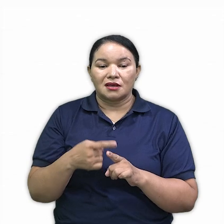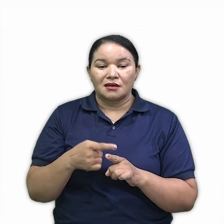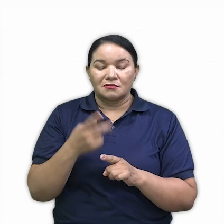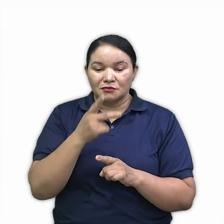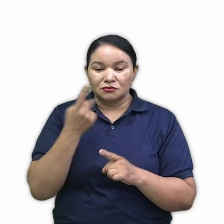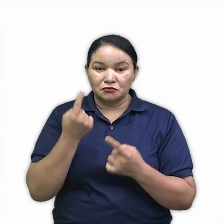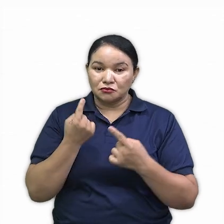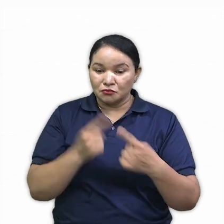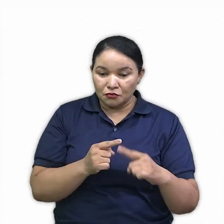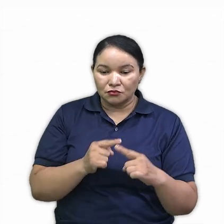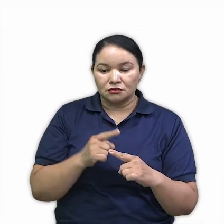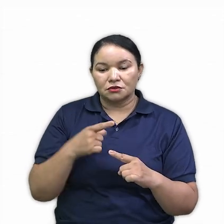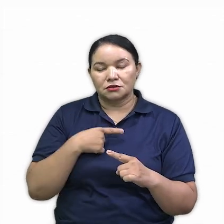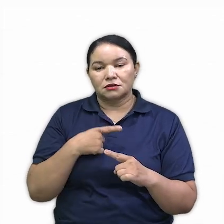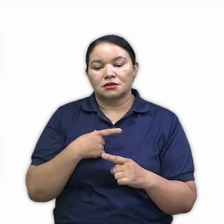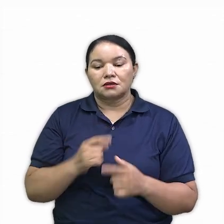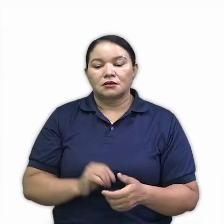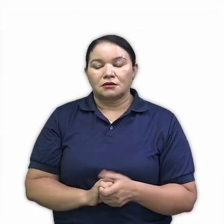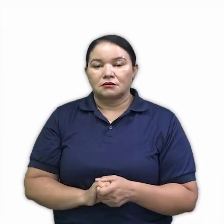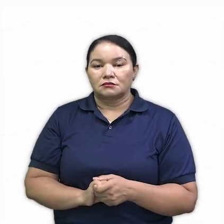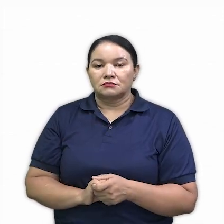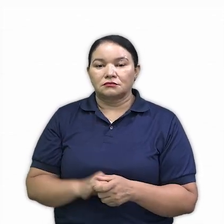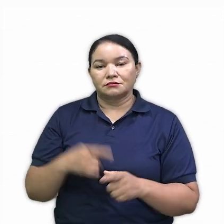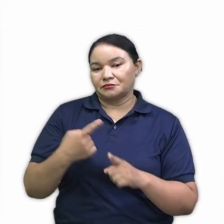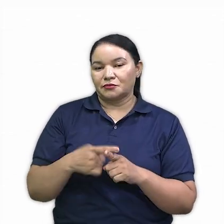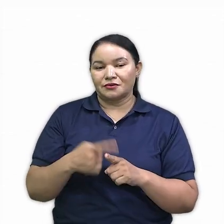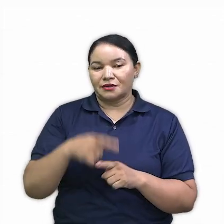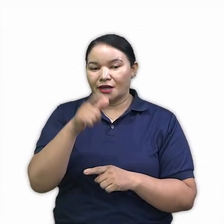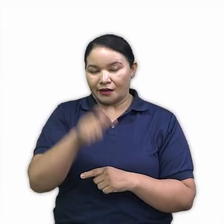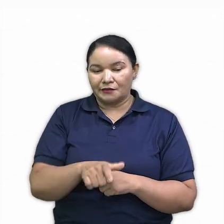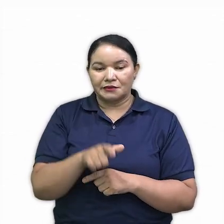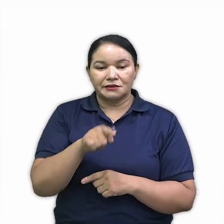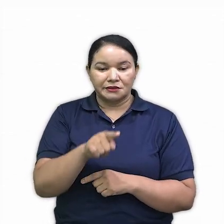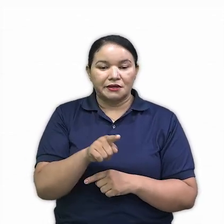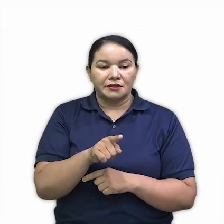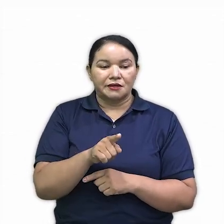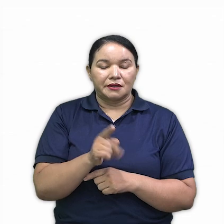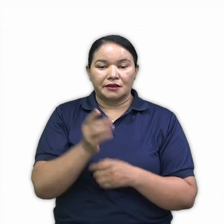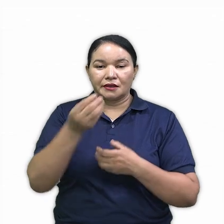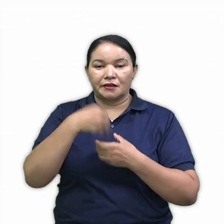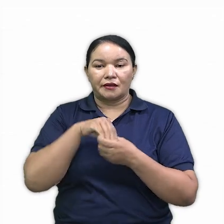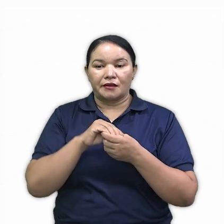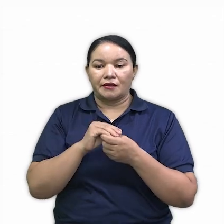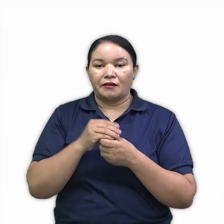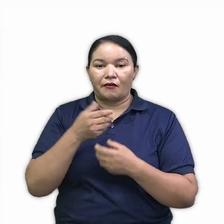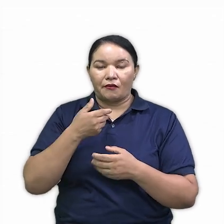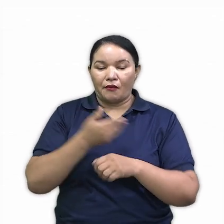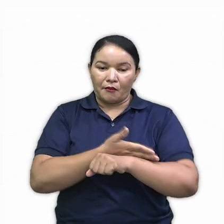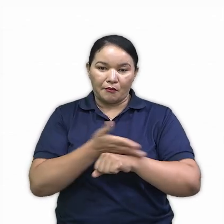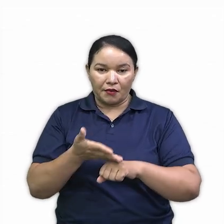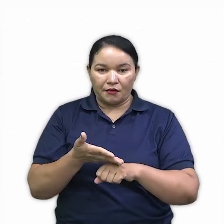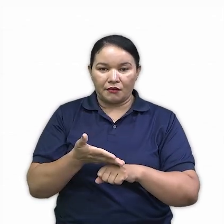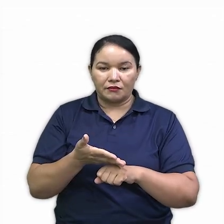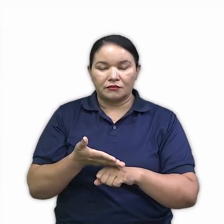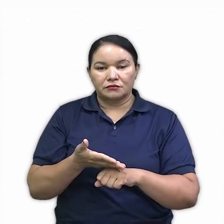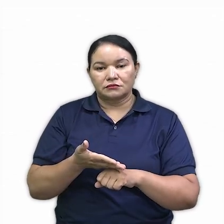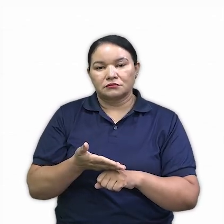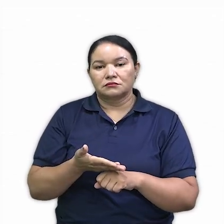ele é preto, mas é gente boa, porque ele tem a alma branca. Então, você vê, isso aí é uma ofensa